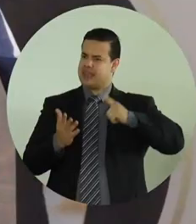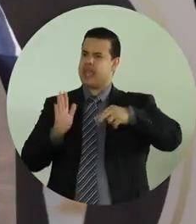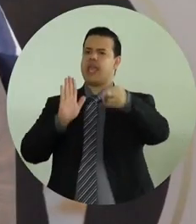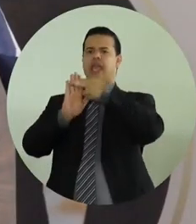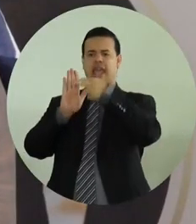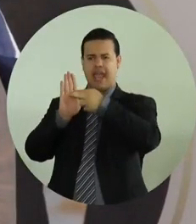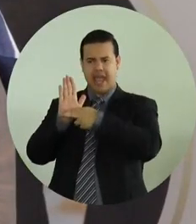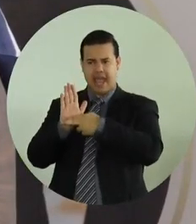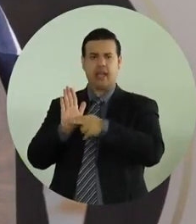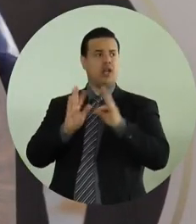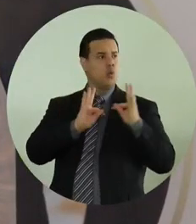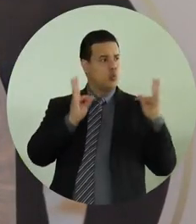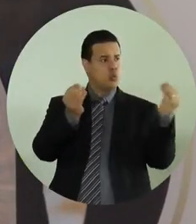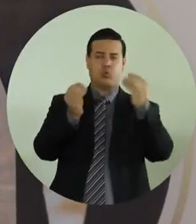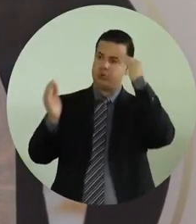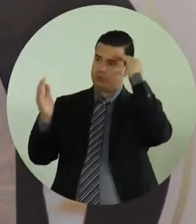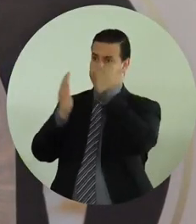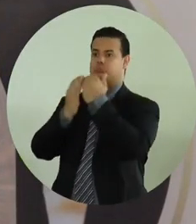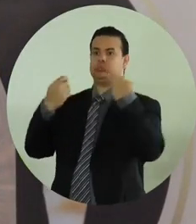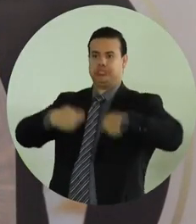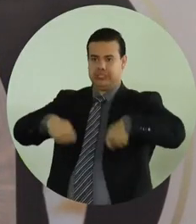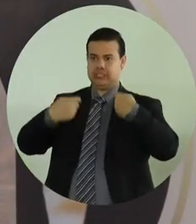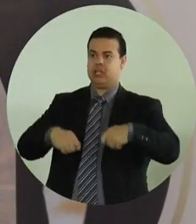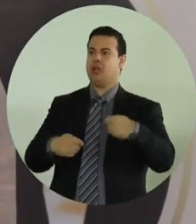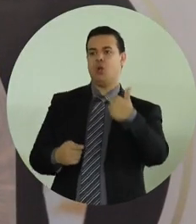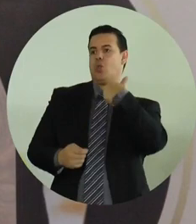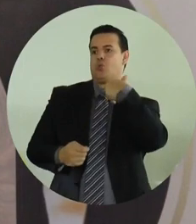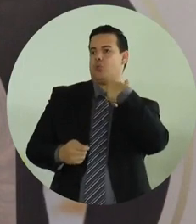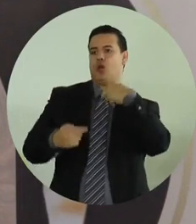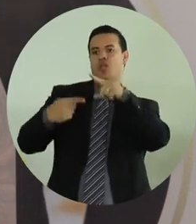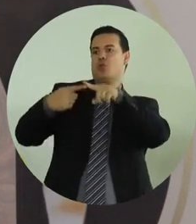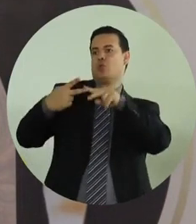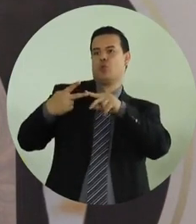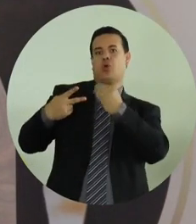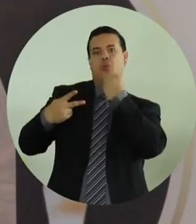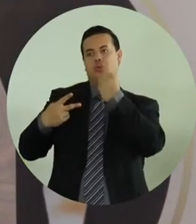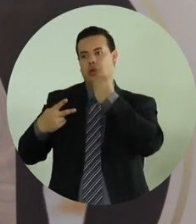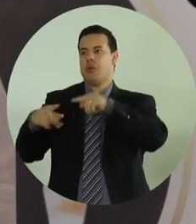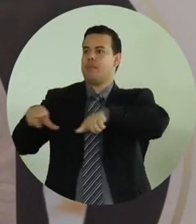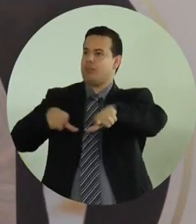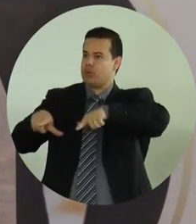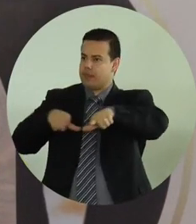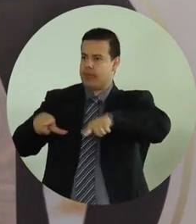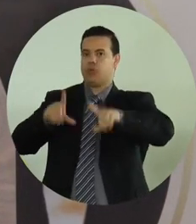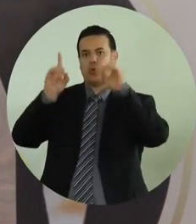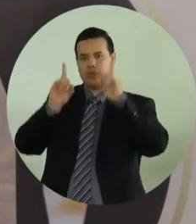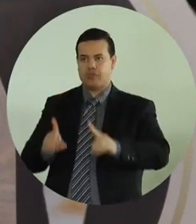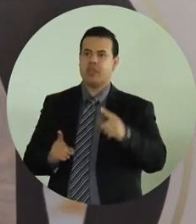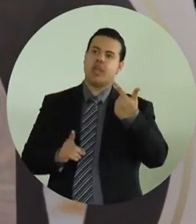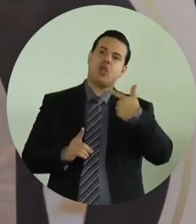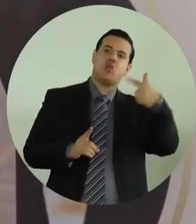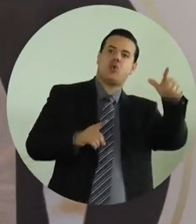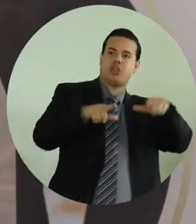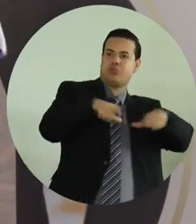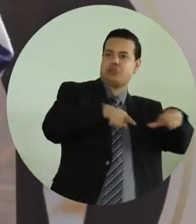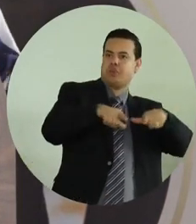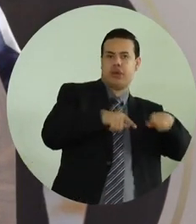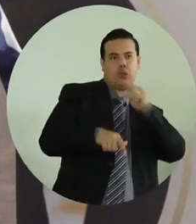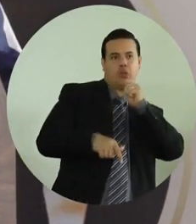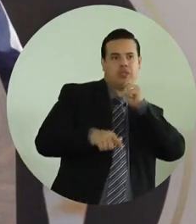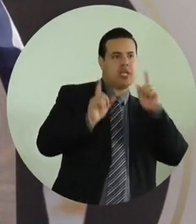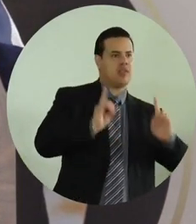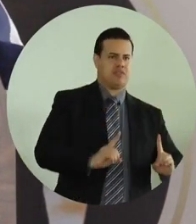que todos devem cumprir. Nós não podemos ter duas oportunidades, uma para o trabalhador com deficiência e outra para o trabalhador